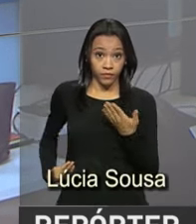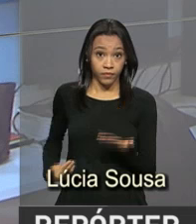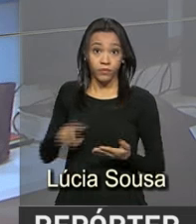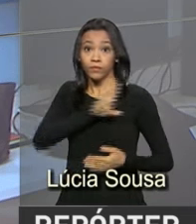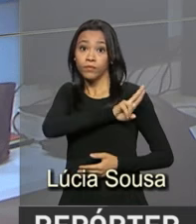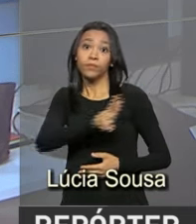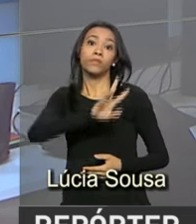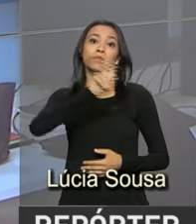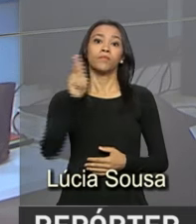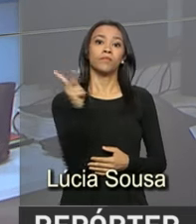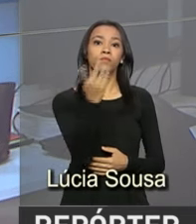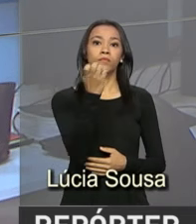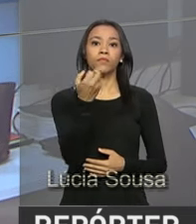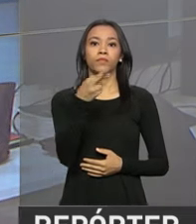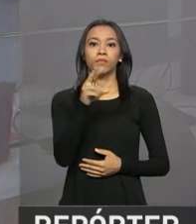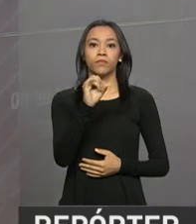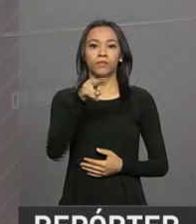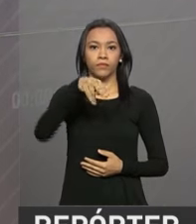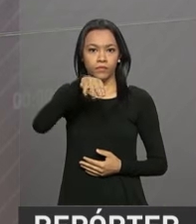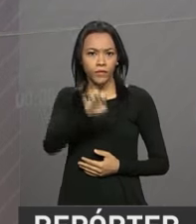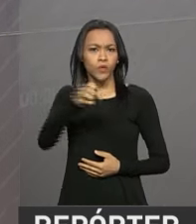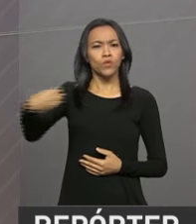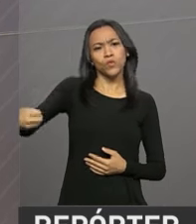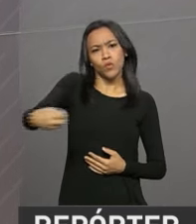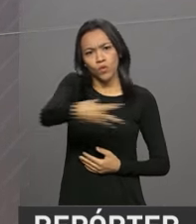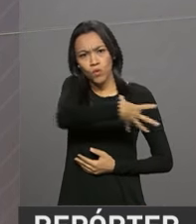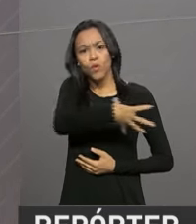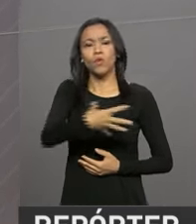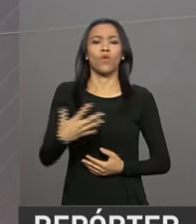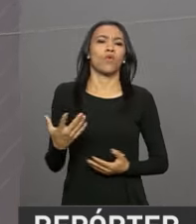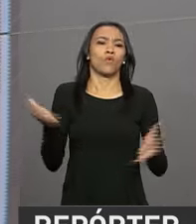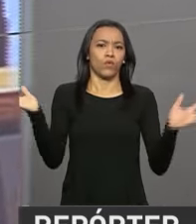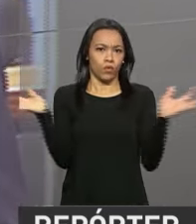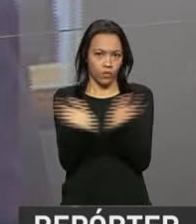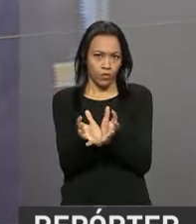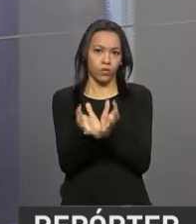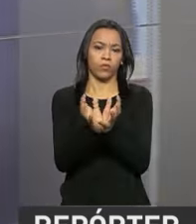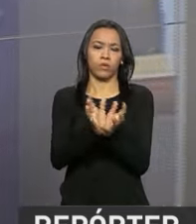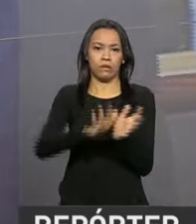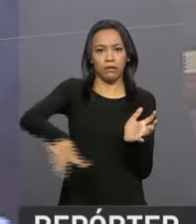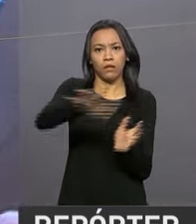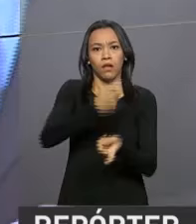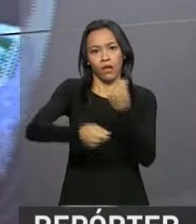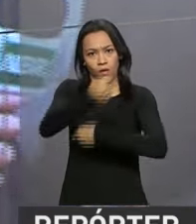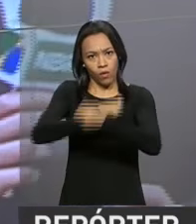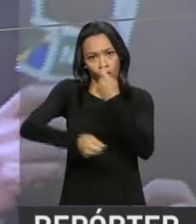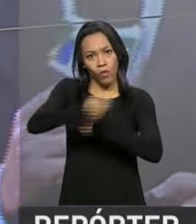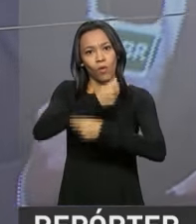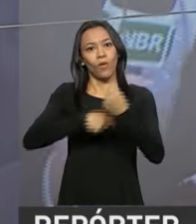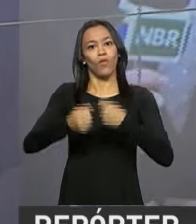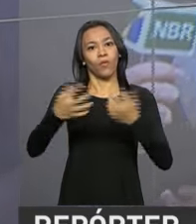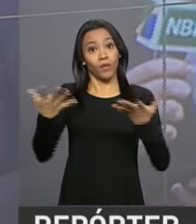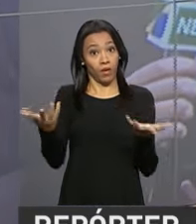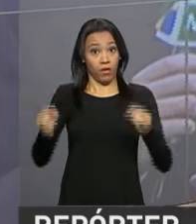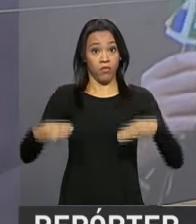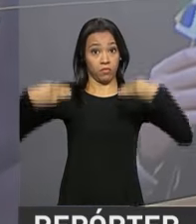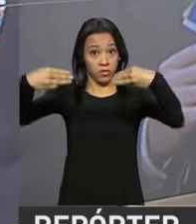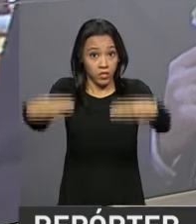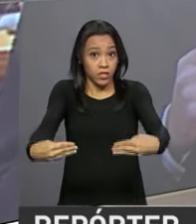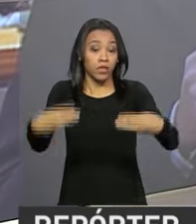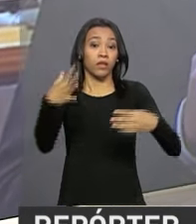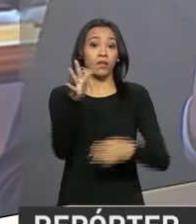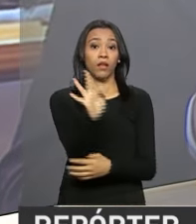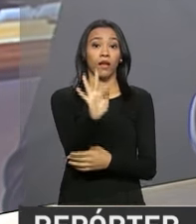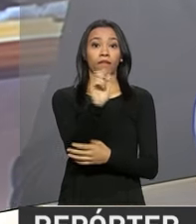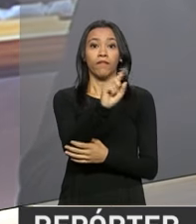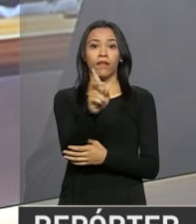agora há pouco a nova equipe econômica do Ministério da Fazenda. Nós vamos conversar ao vivo com o repórter João Pedro Neto, que está lá no Ministério,